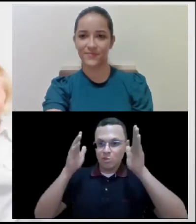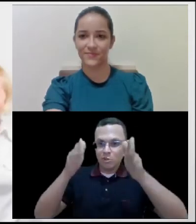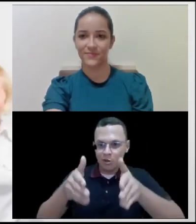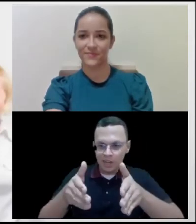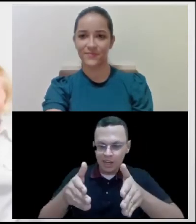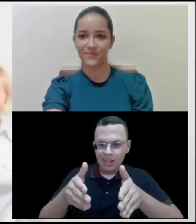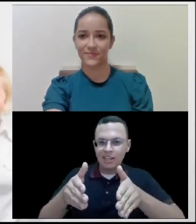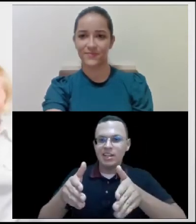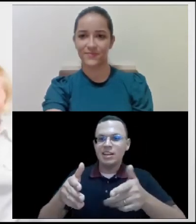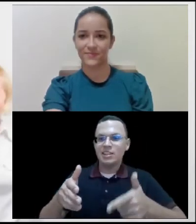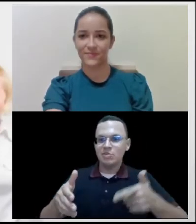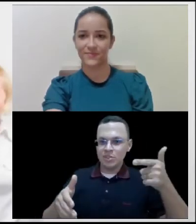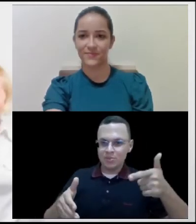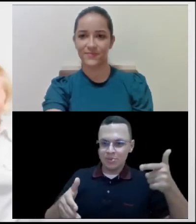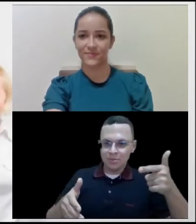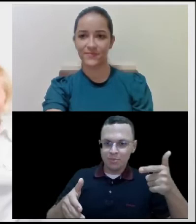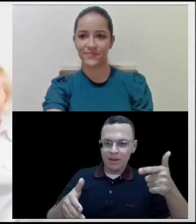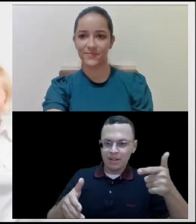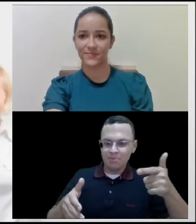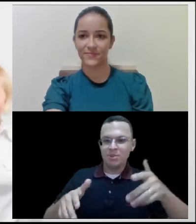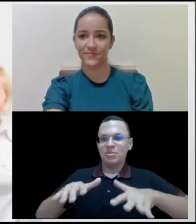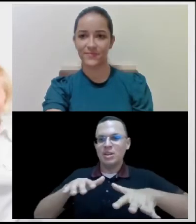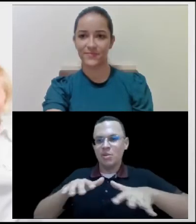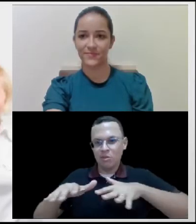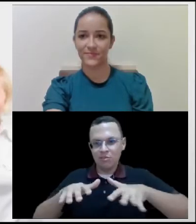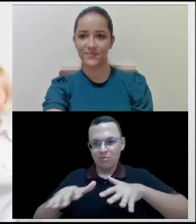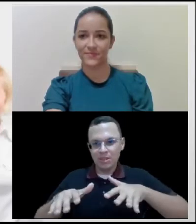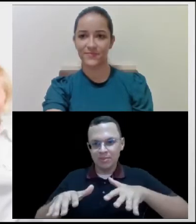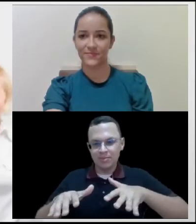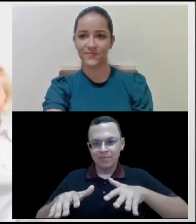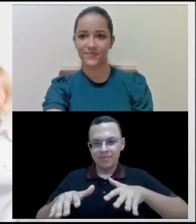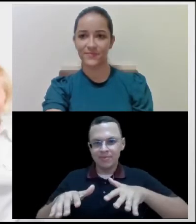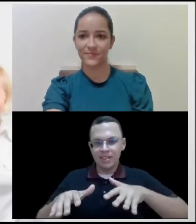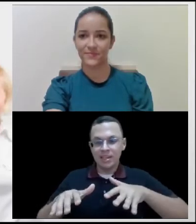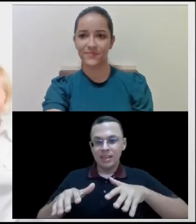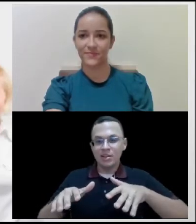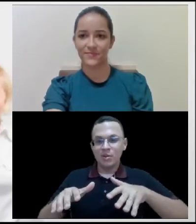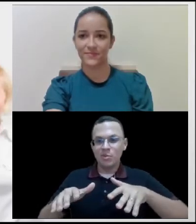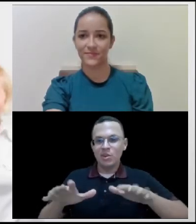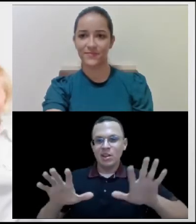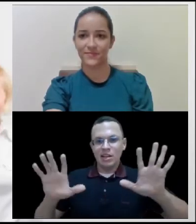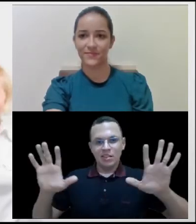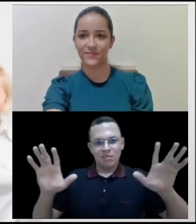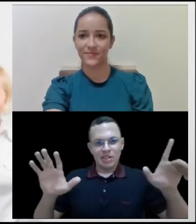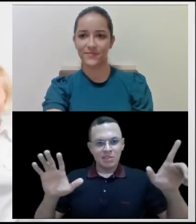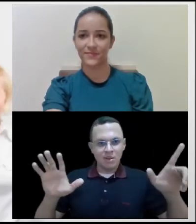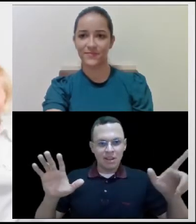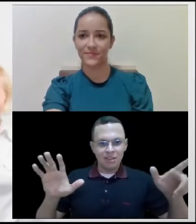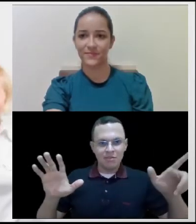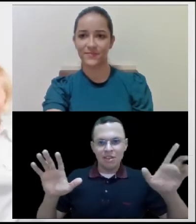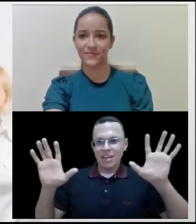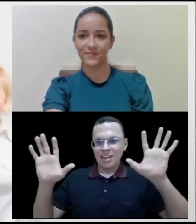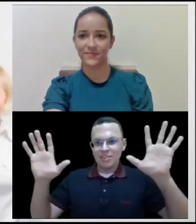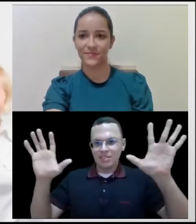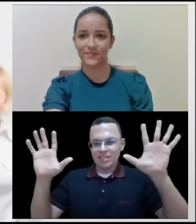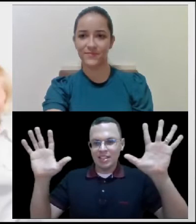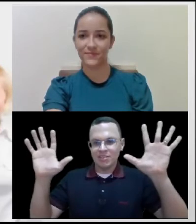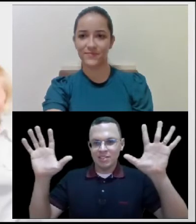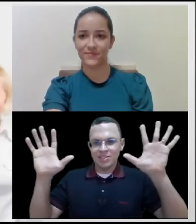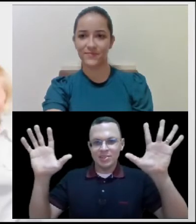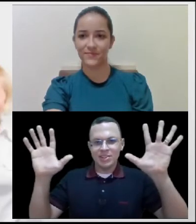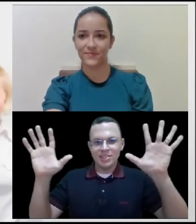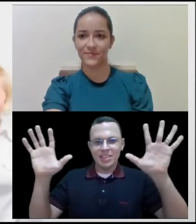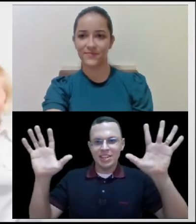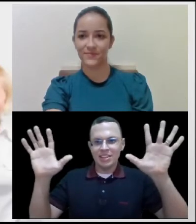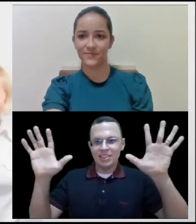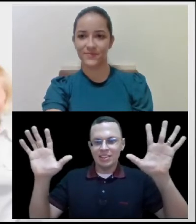Agora, vamos focar no segundo parâmetro, que é o movimento. Então, faça igual a velhinha aí, tá certo?